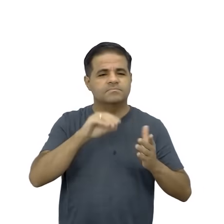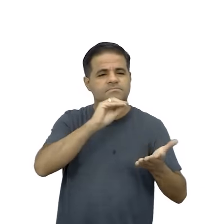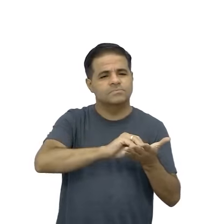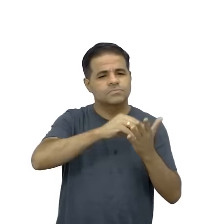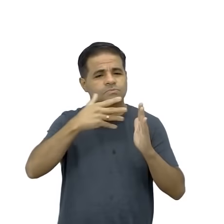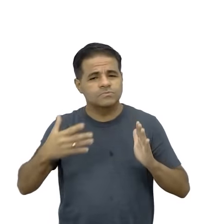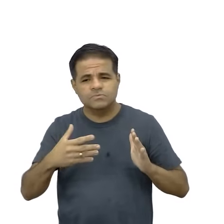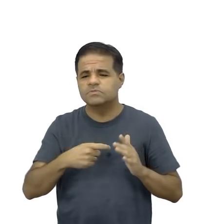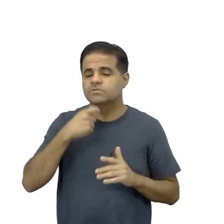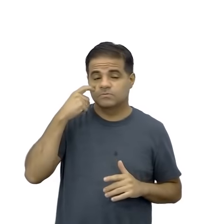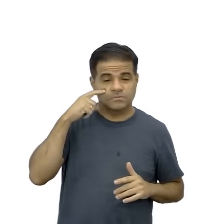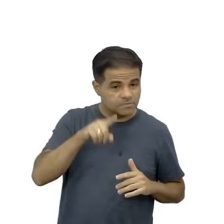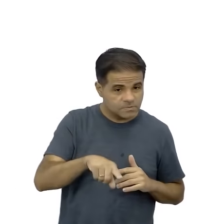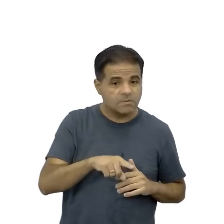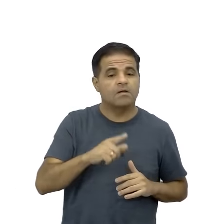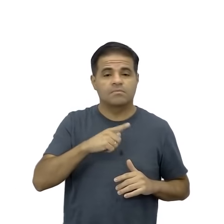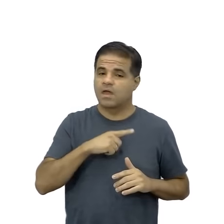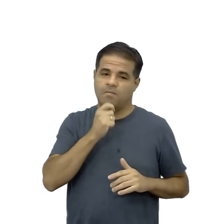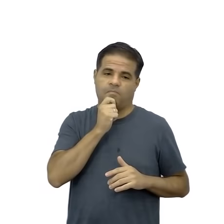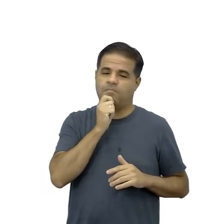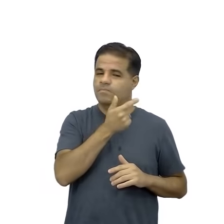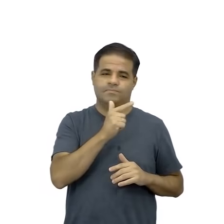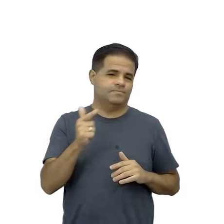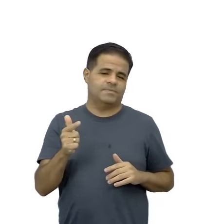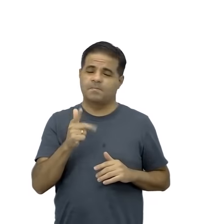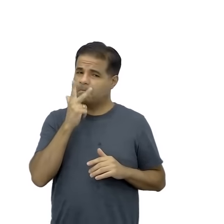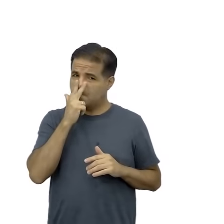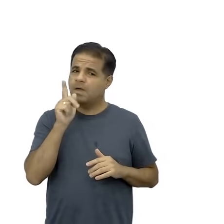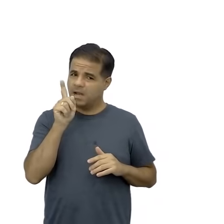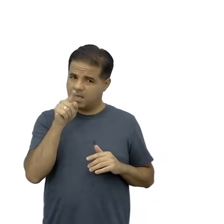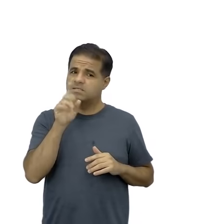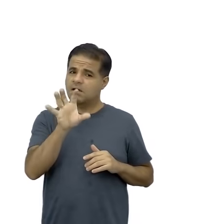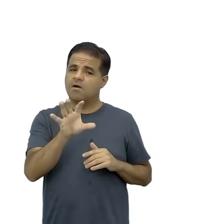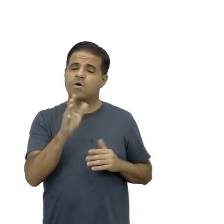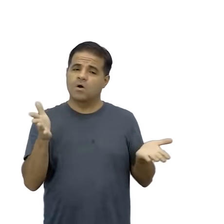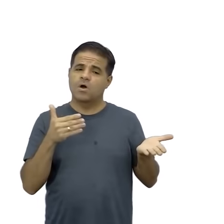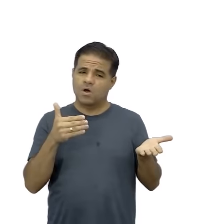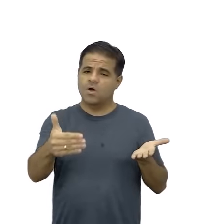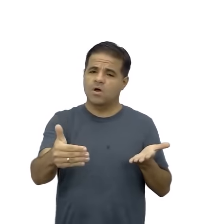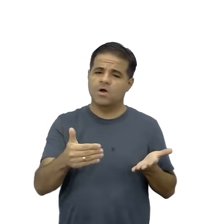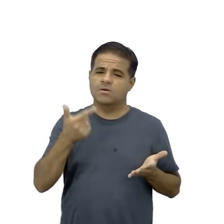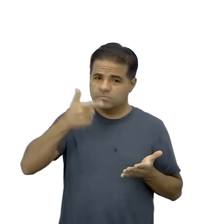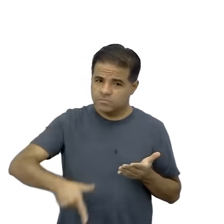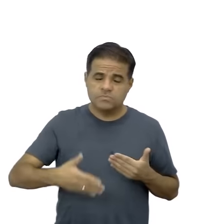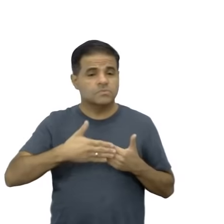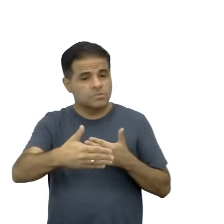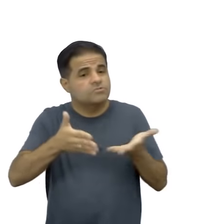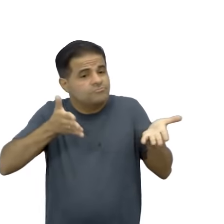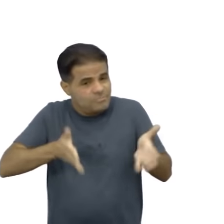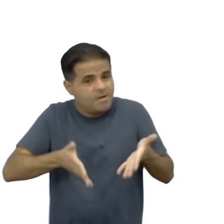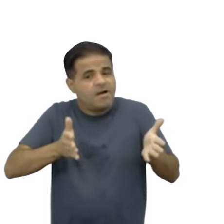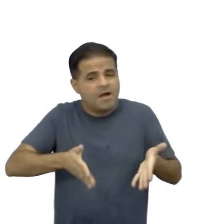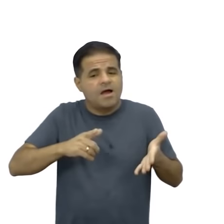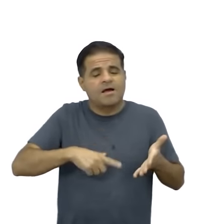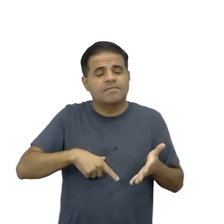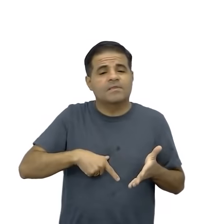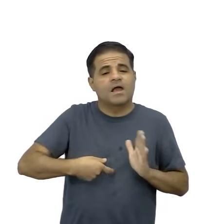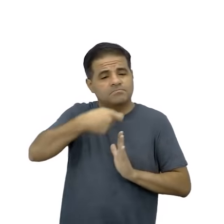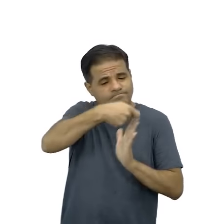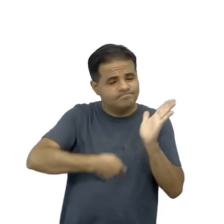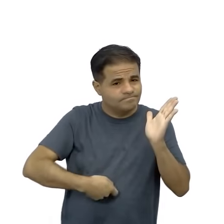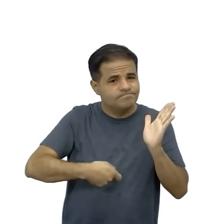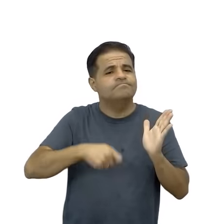eu verifico que aqui não tem, mas parece-me que agora, a partir já das próximas, já tem aqui a